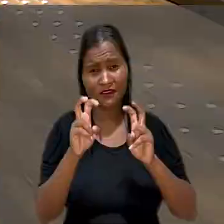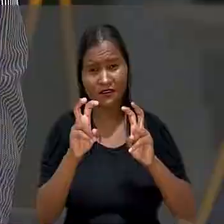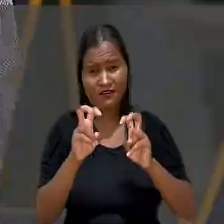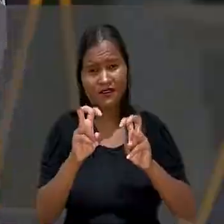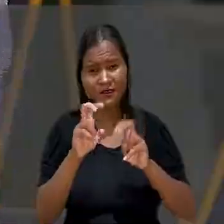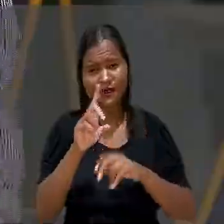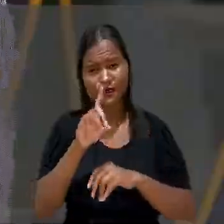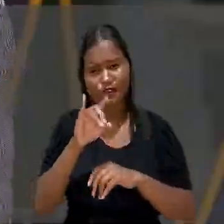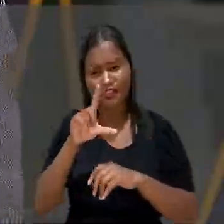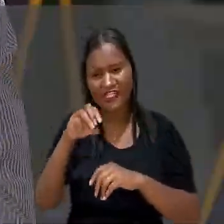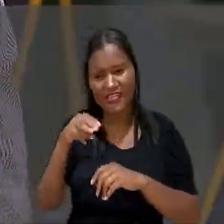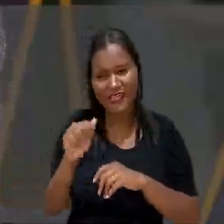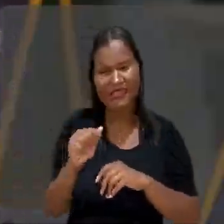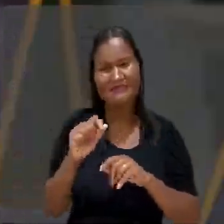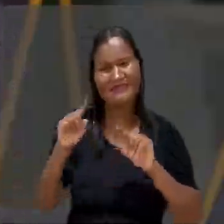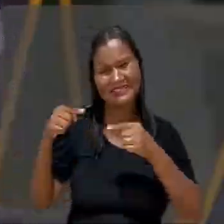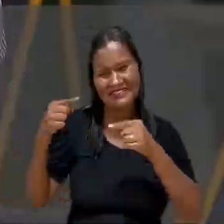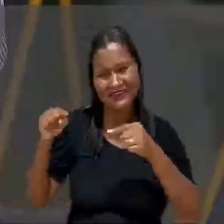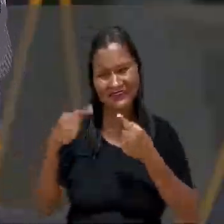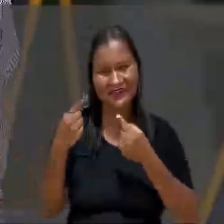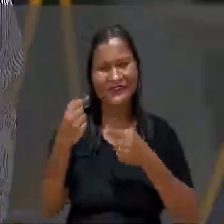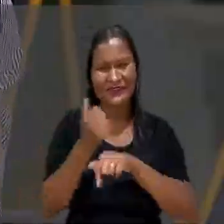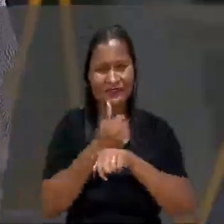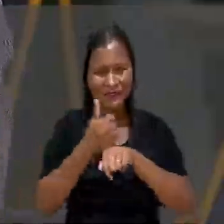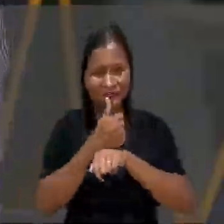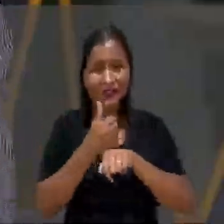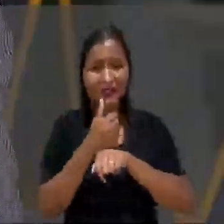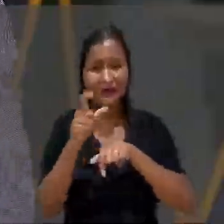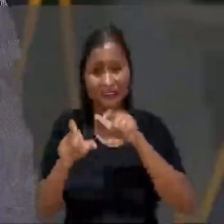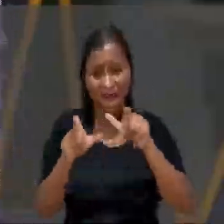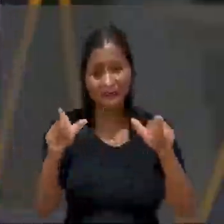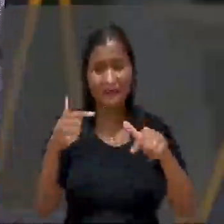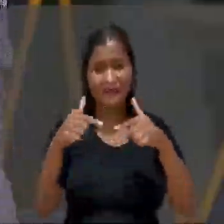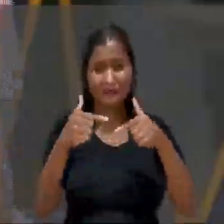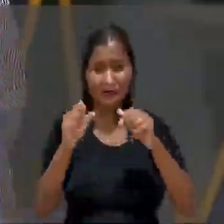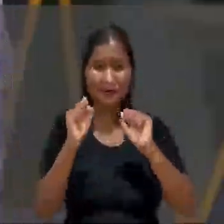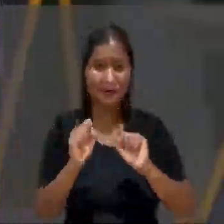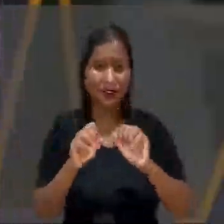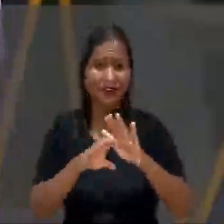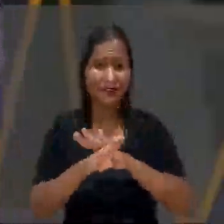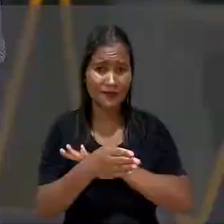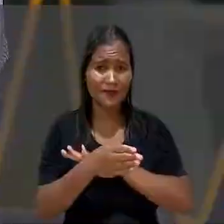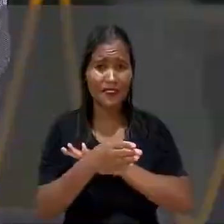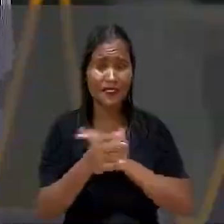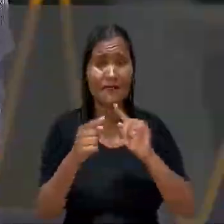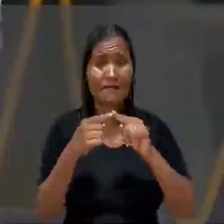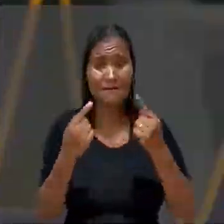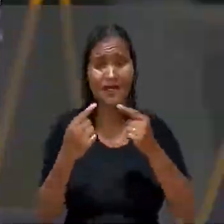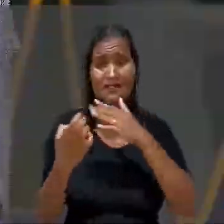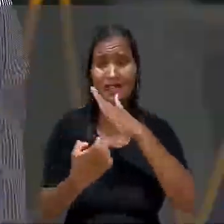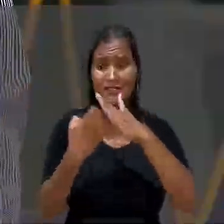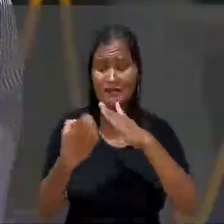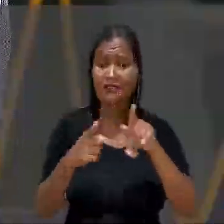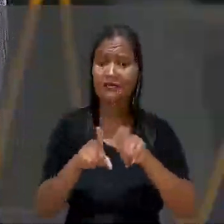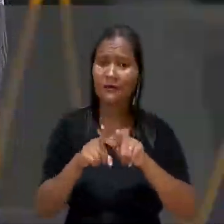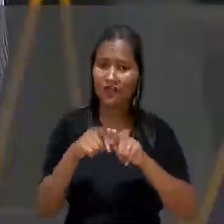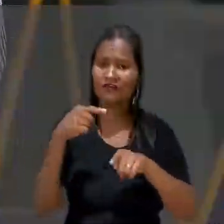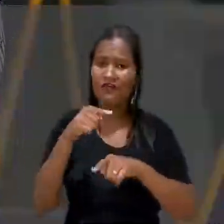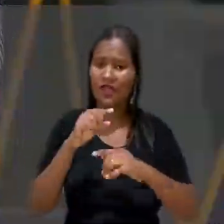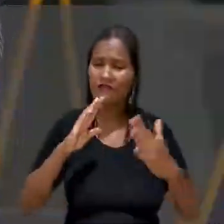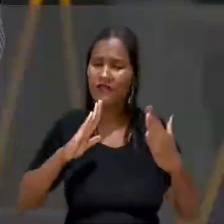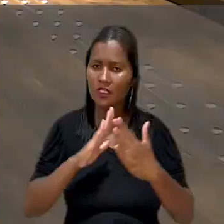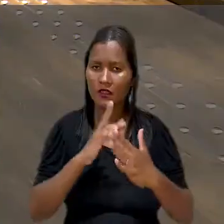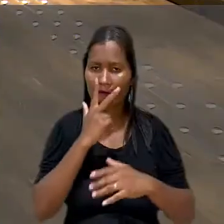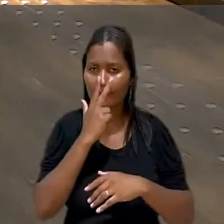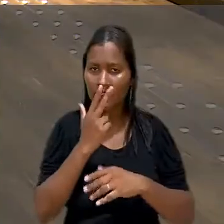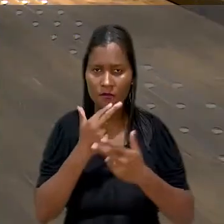do dilema ou do desafio dos profissionais, né? Dos trabalhadores para poderem se adaptar a esse mundo. Mas as empresas também vão enfrentar a